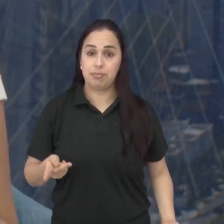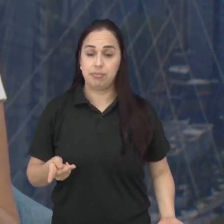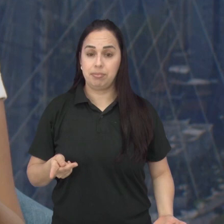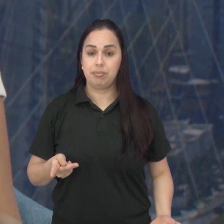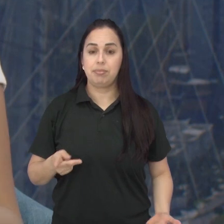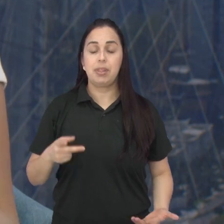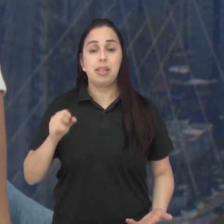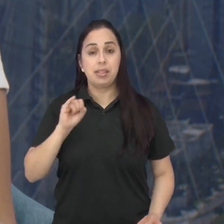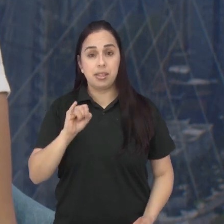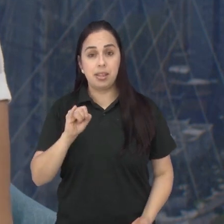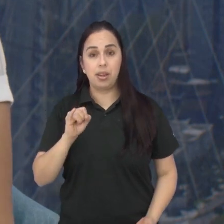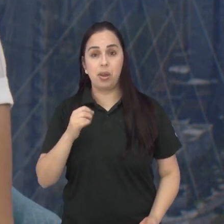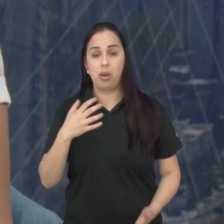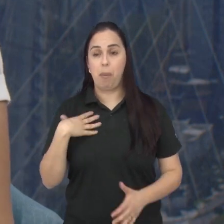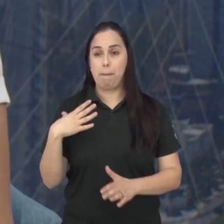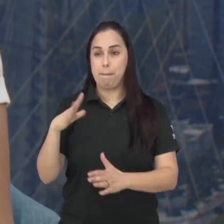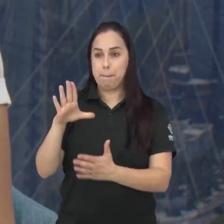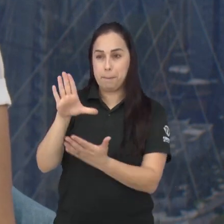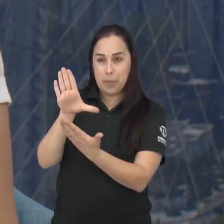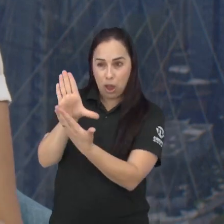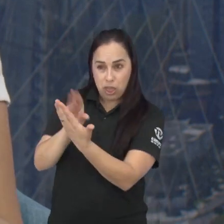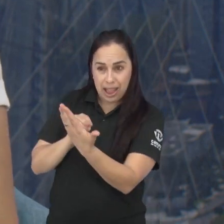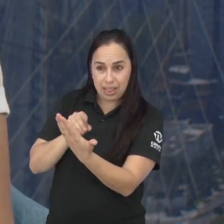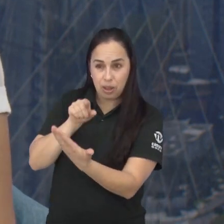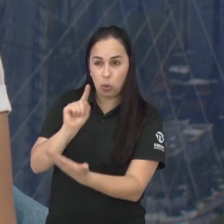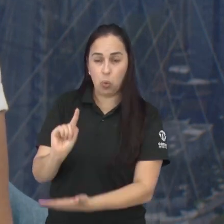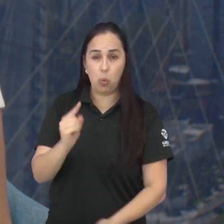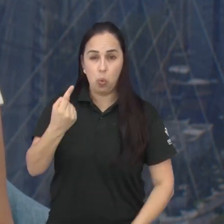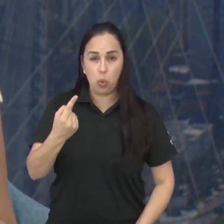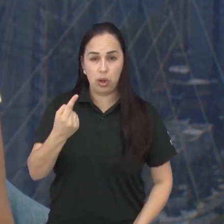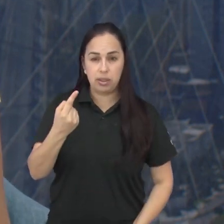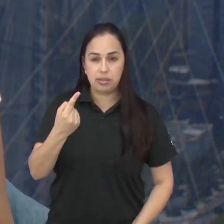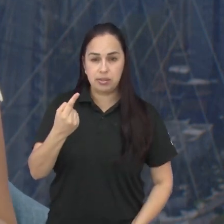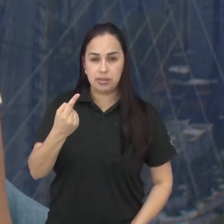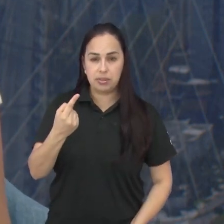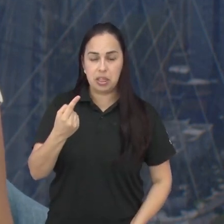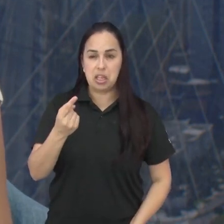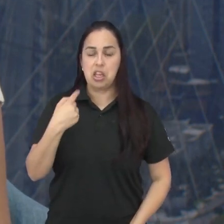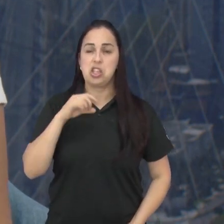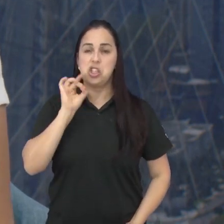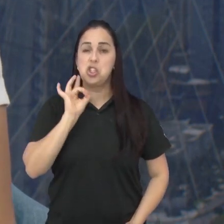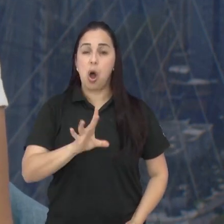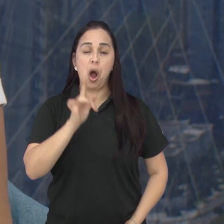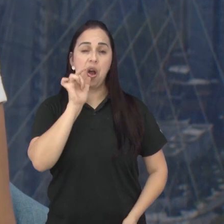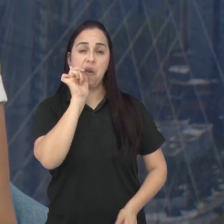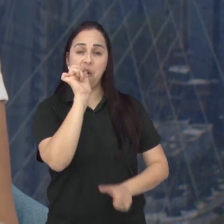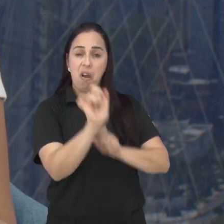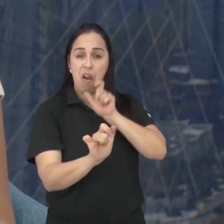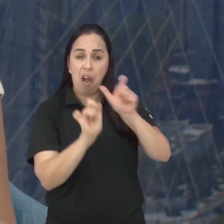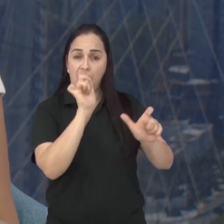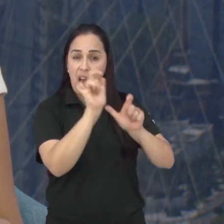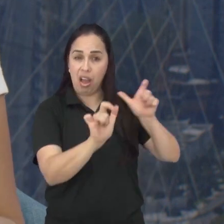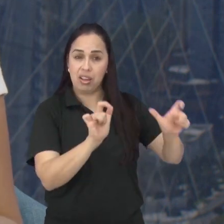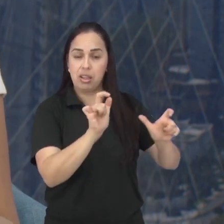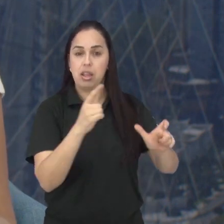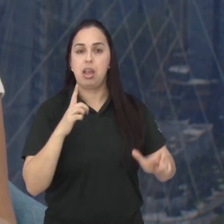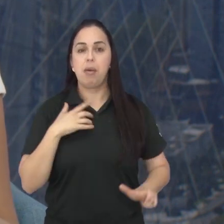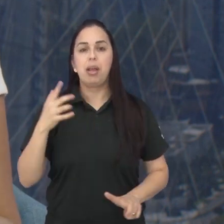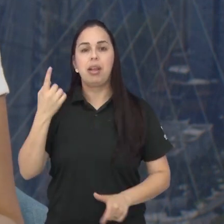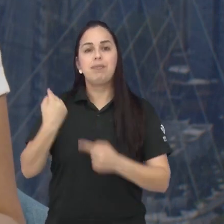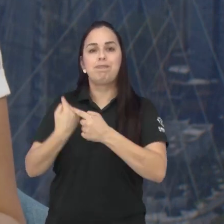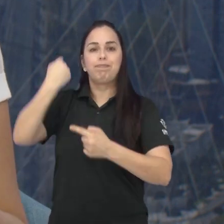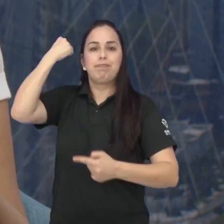Porque, assim, de fato, se eu tenho um modelo único de atuar nesse sentido de criticar mulheres, que eu aprendi desde